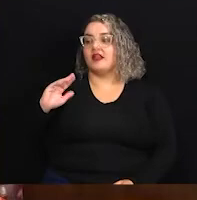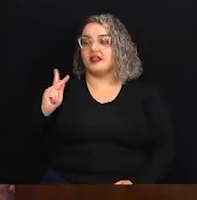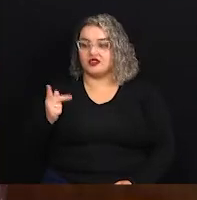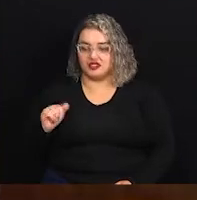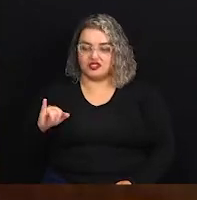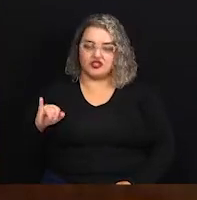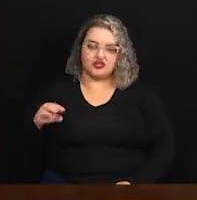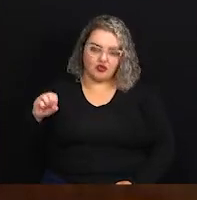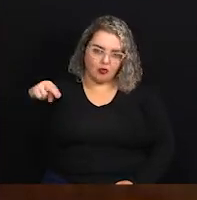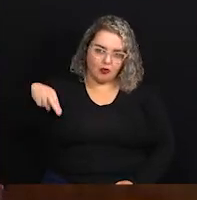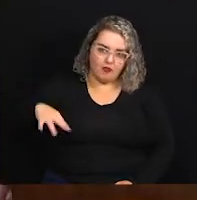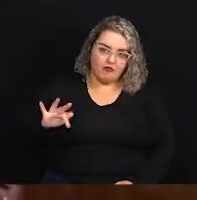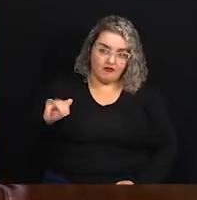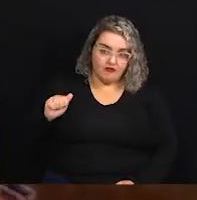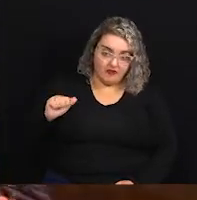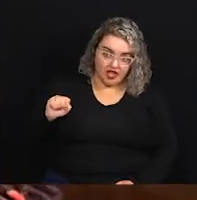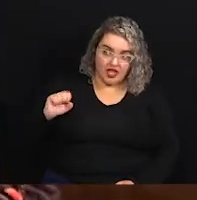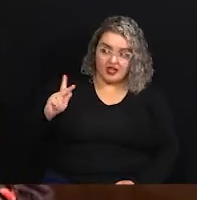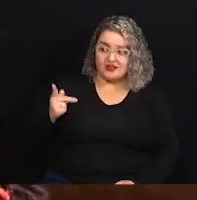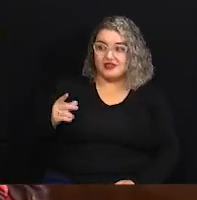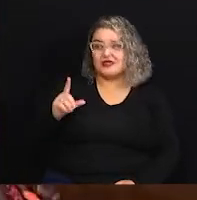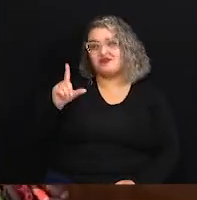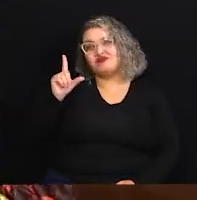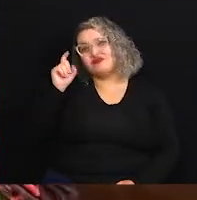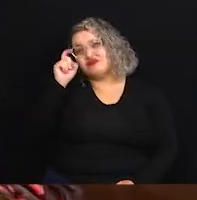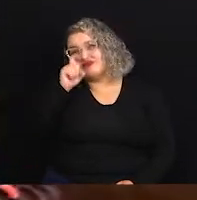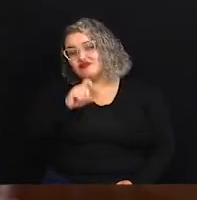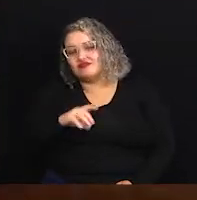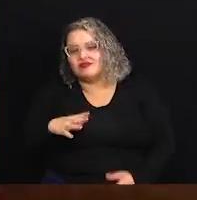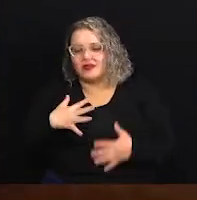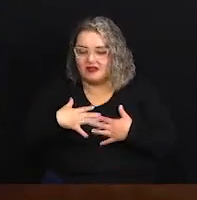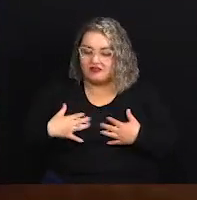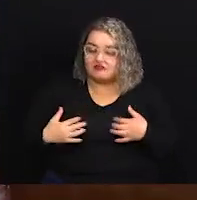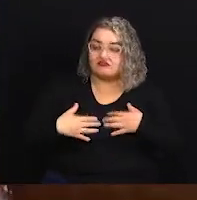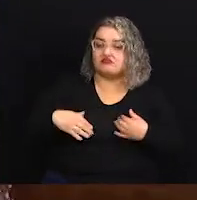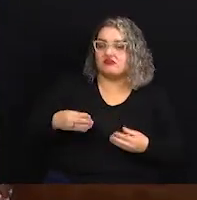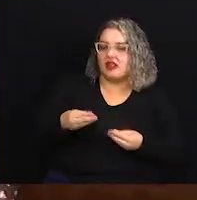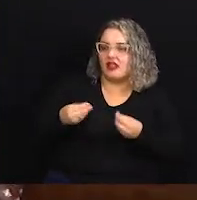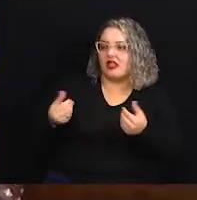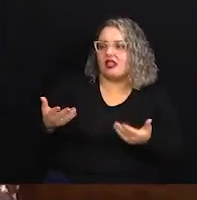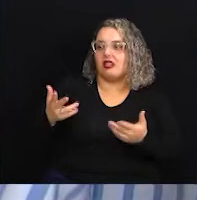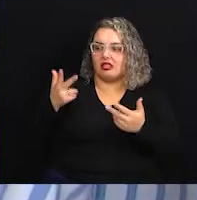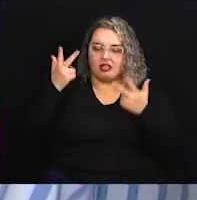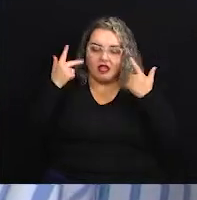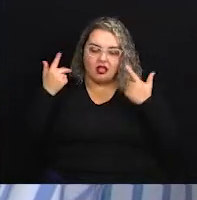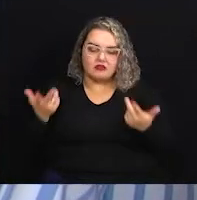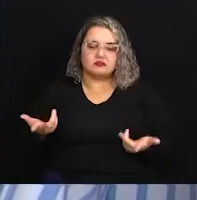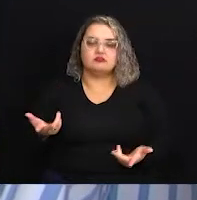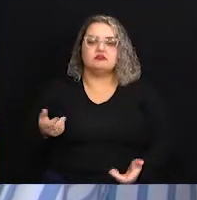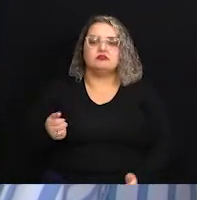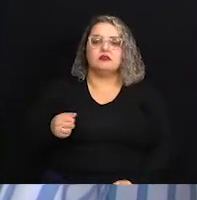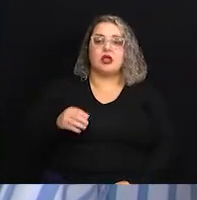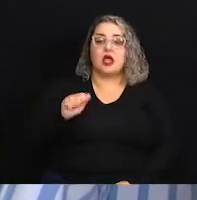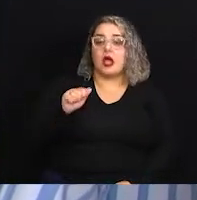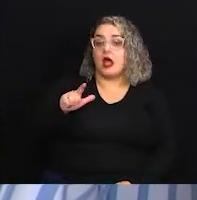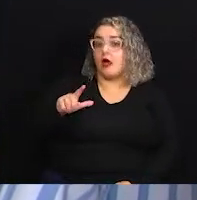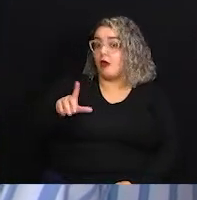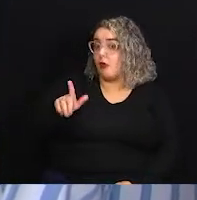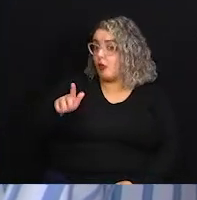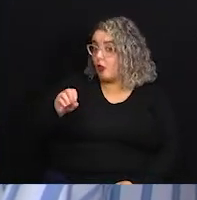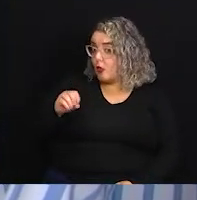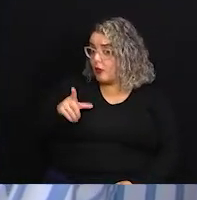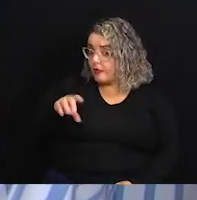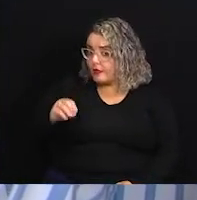um pouco mais difícil você encontrar qualidade, tecidos naturais como algodão, lã, e quando você encontra o preço é